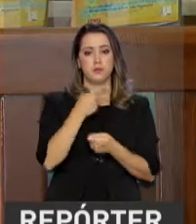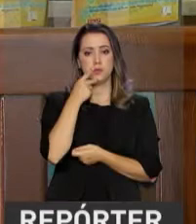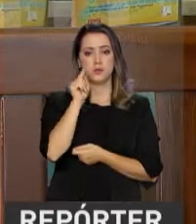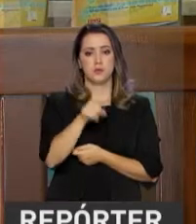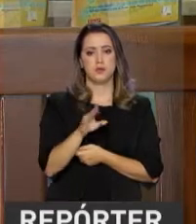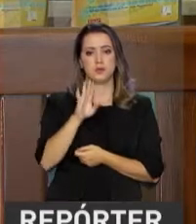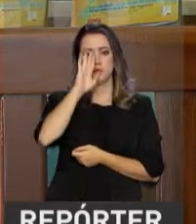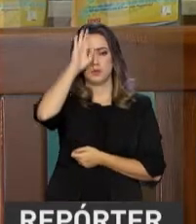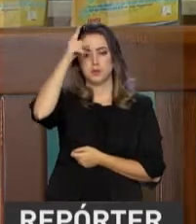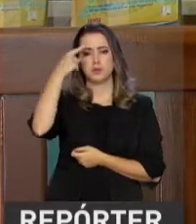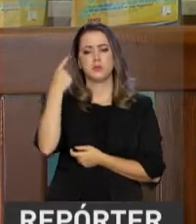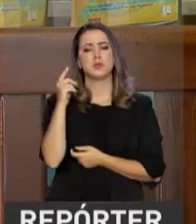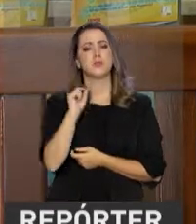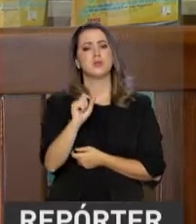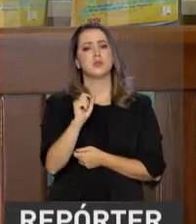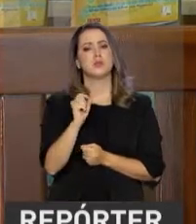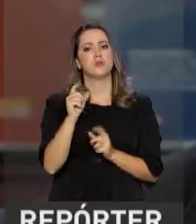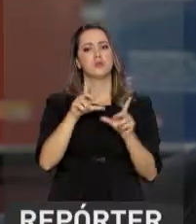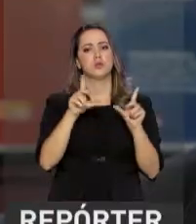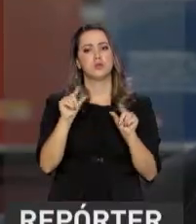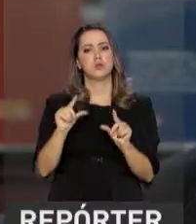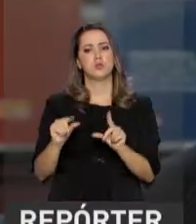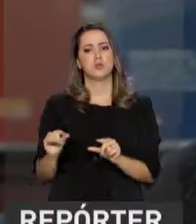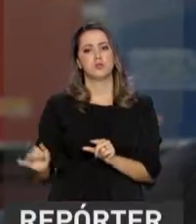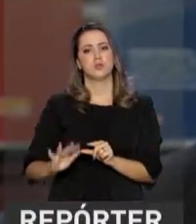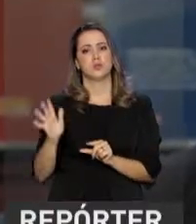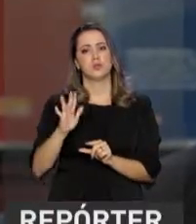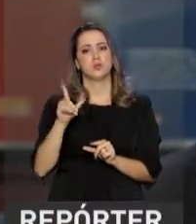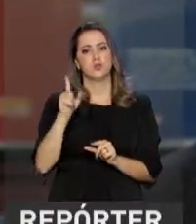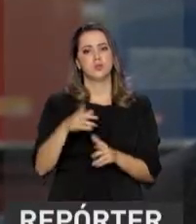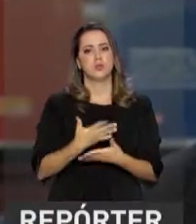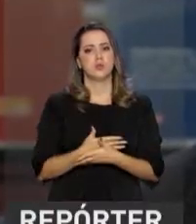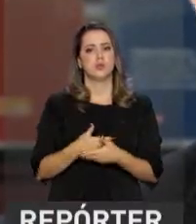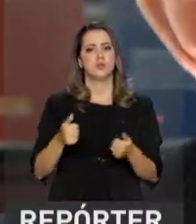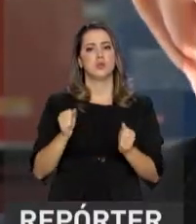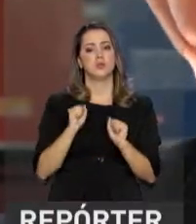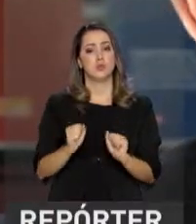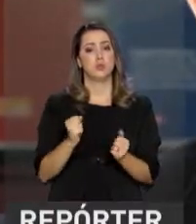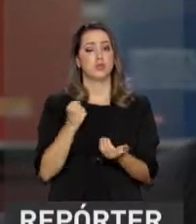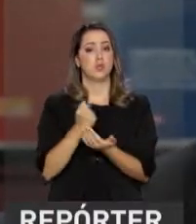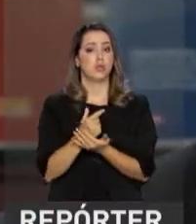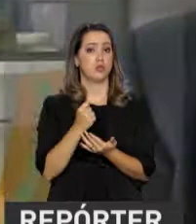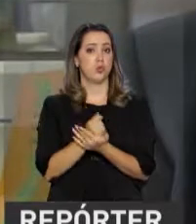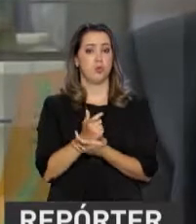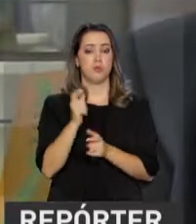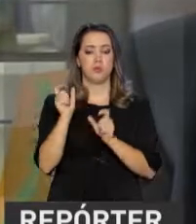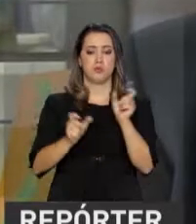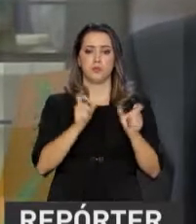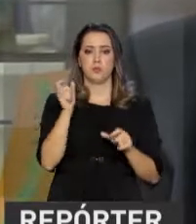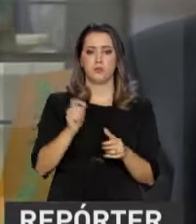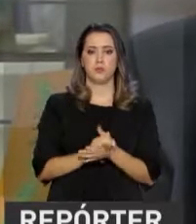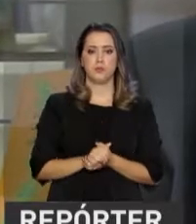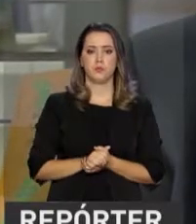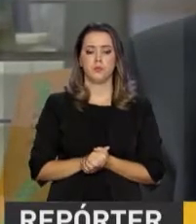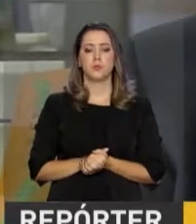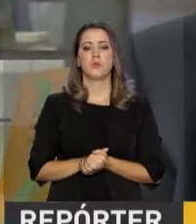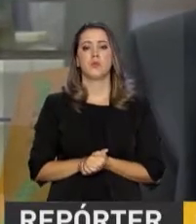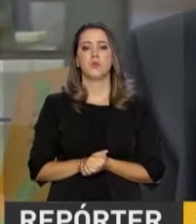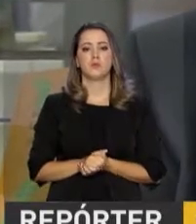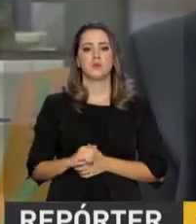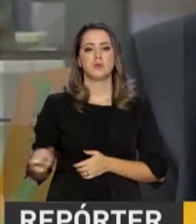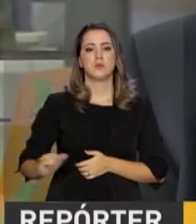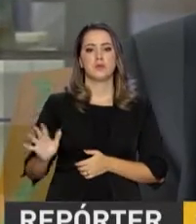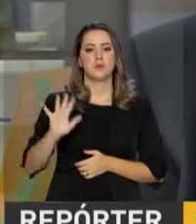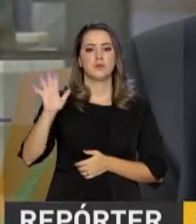dos principais efeitos da queda da inflação é a melhora no poder de compra dos brasileiros. A inflação baixa significa que os preços